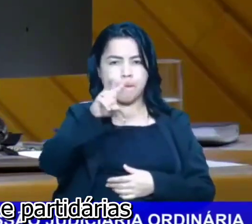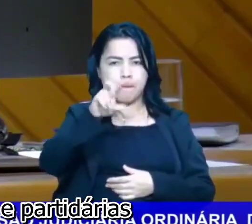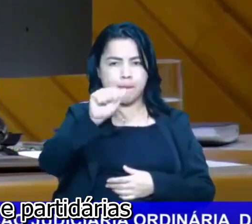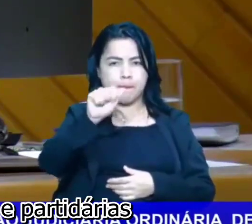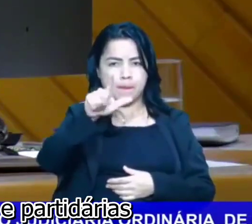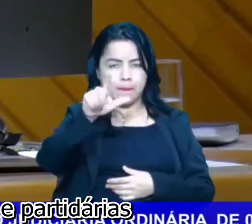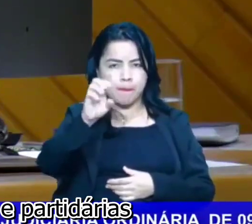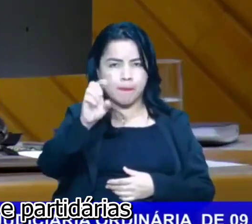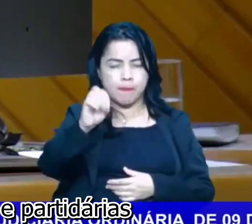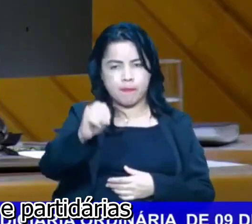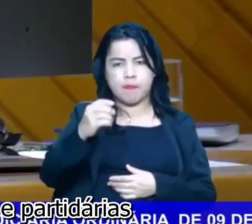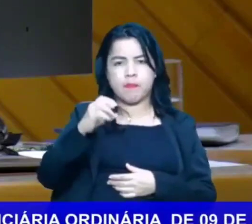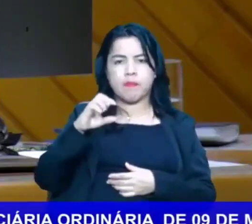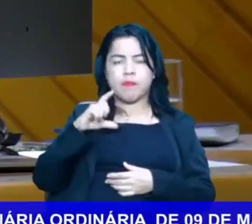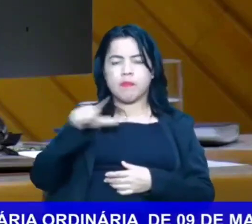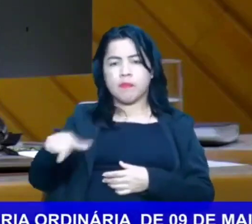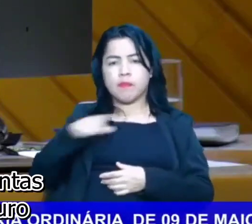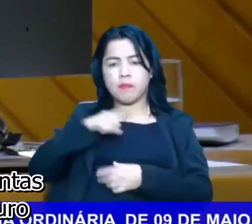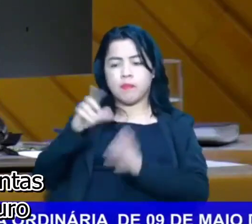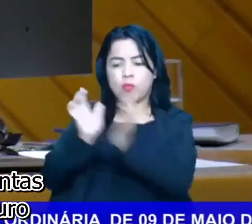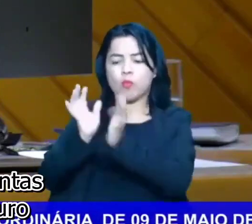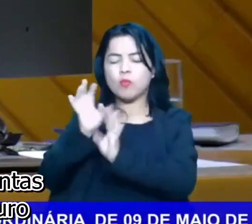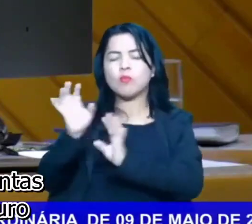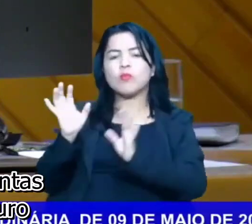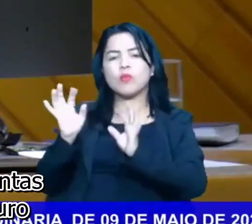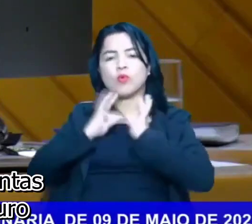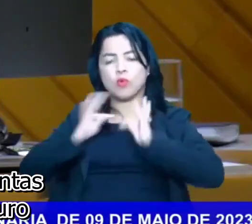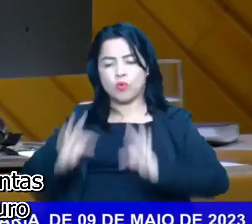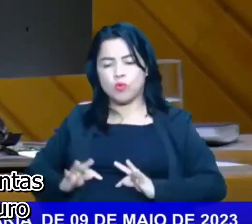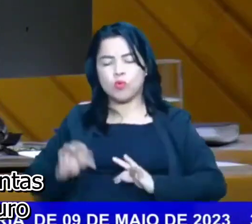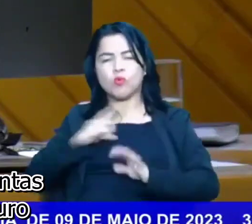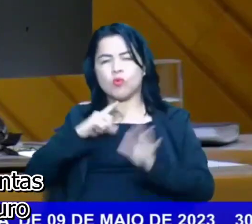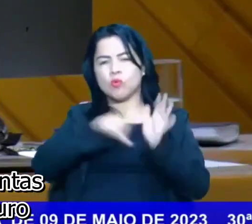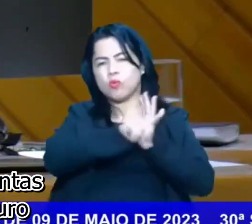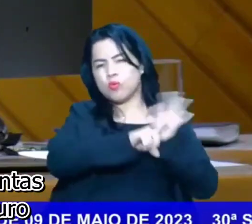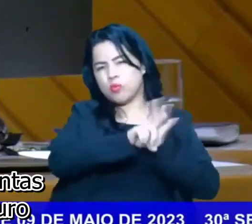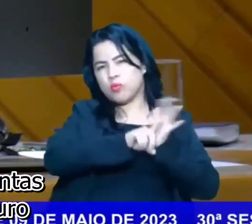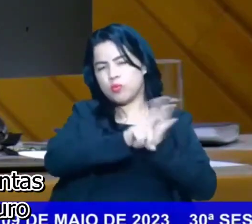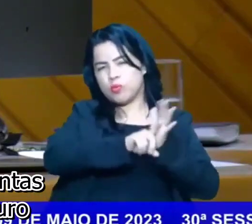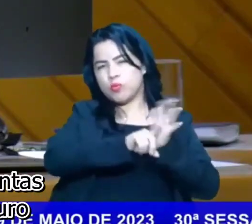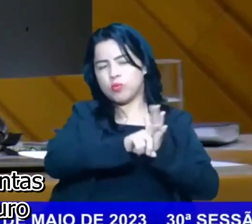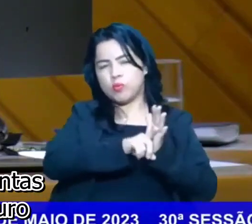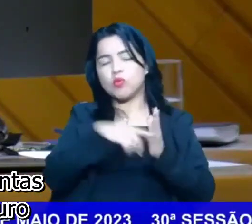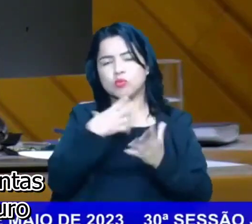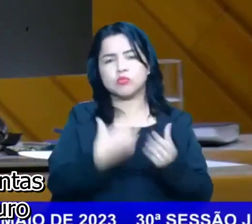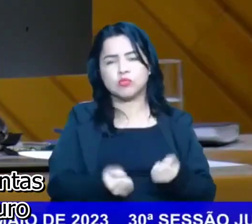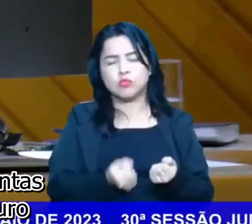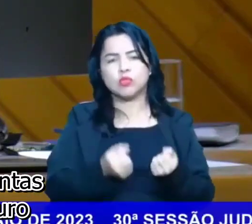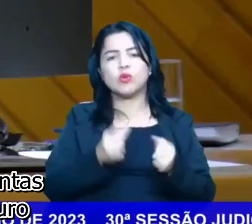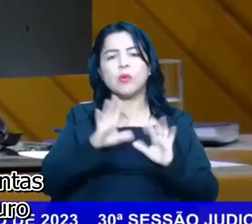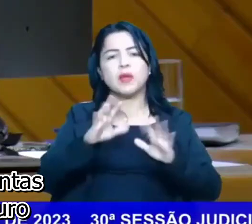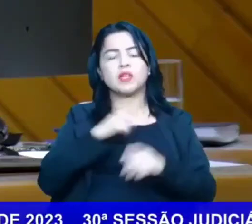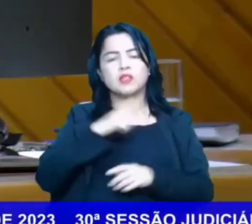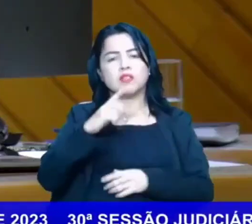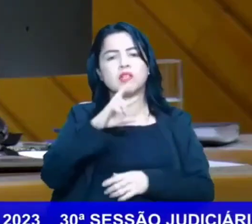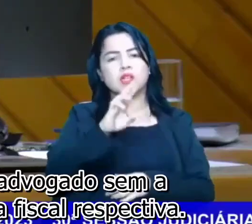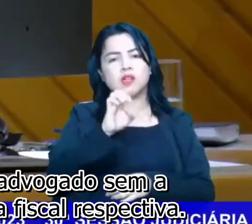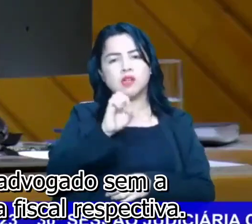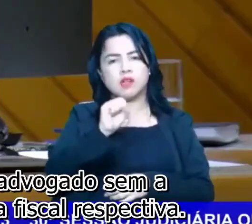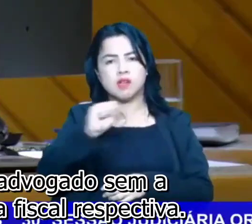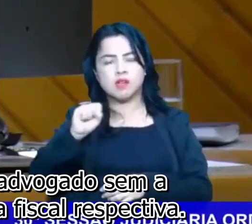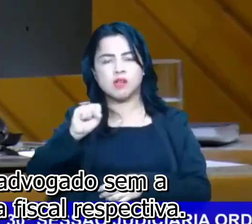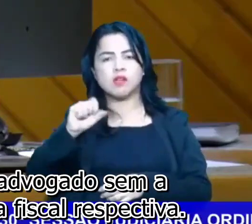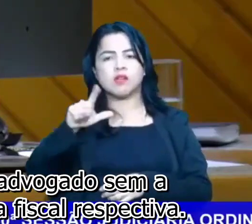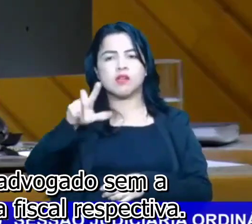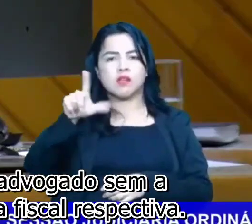Análise de Contas Eleitorais e Partidárias sugeriu a aprovação com ressalva das contas e a determinação de devolução ao Tesouro do